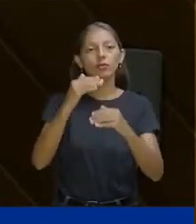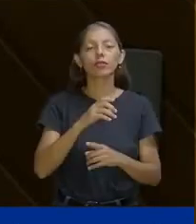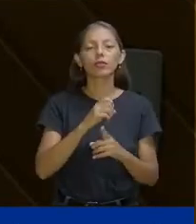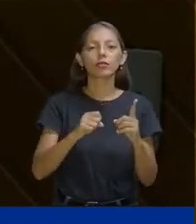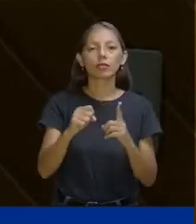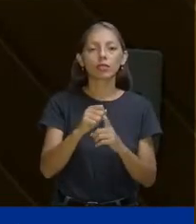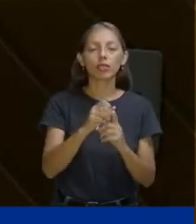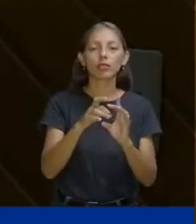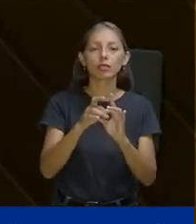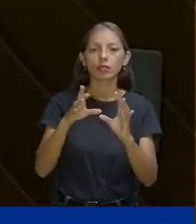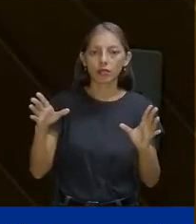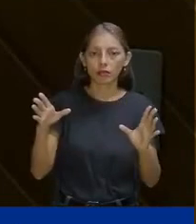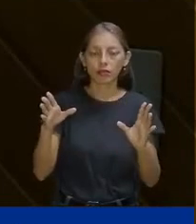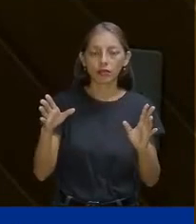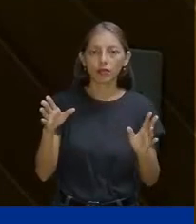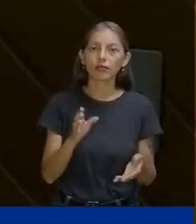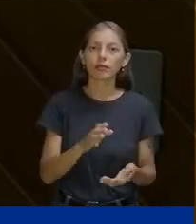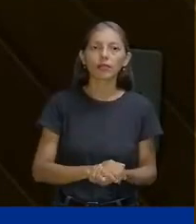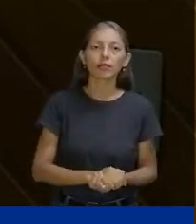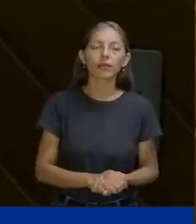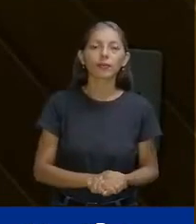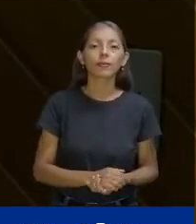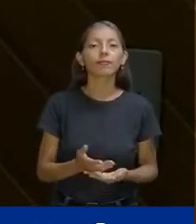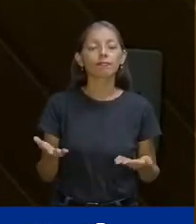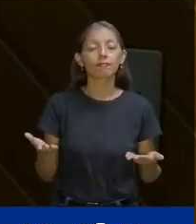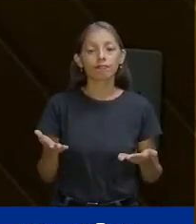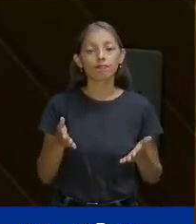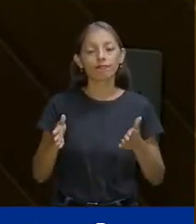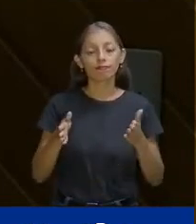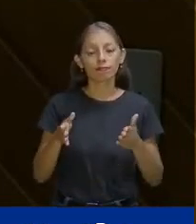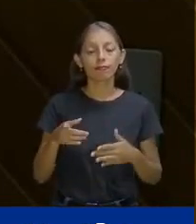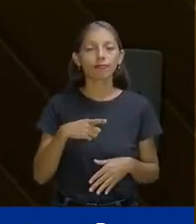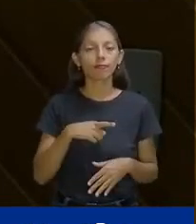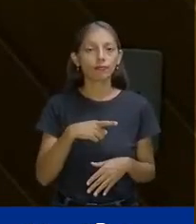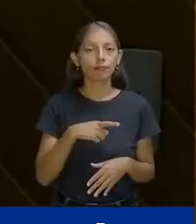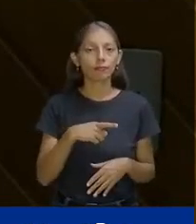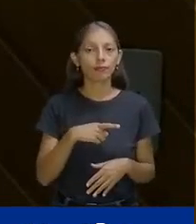nós vivenciamos neste momento, um momento de